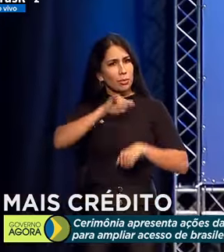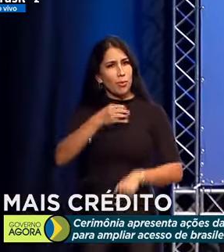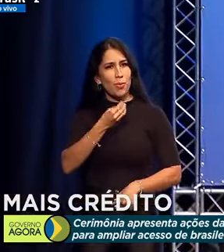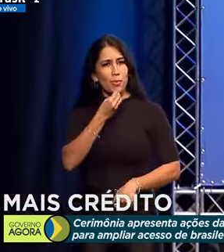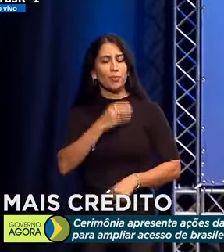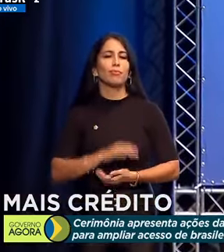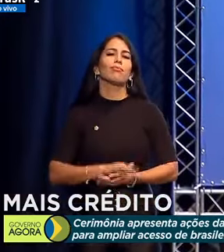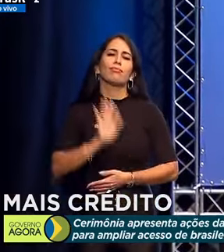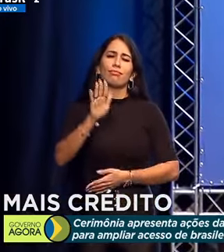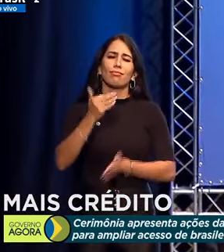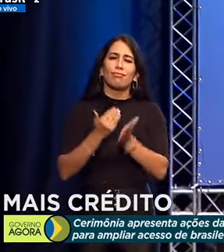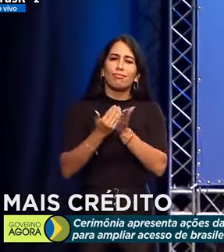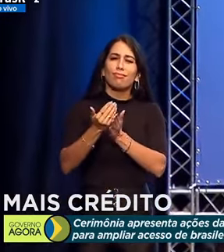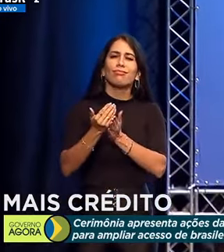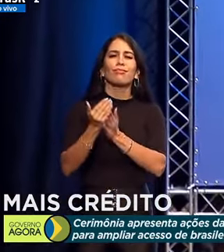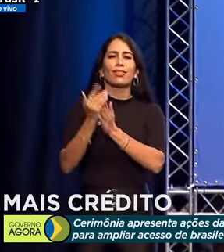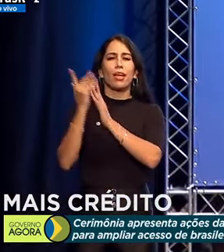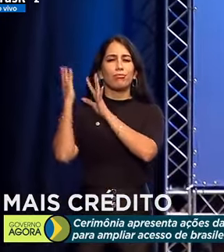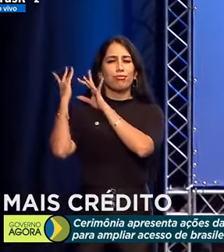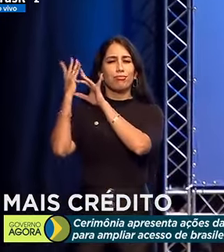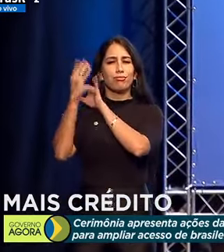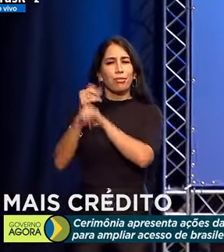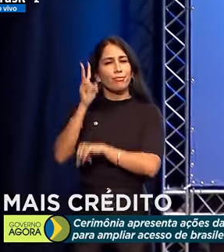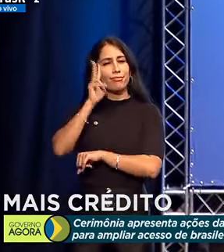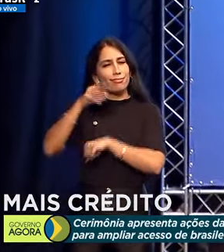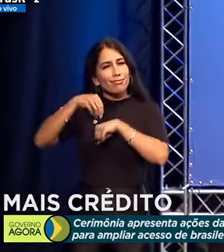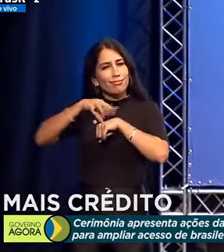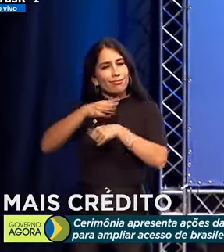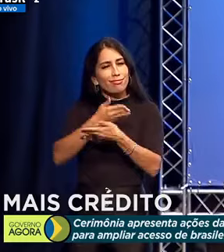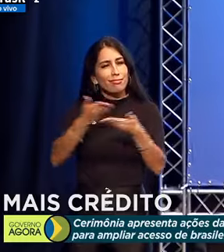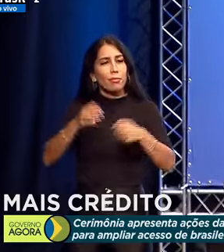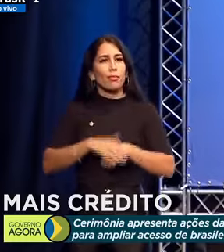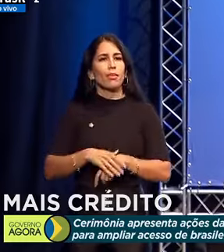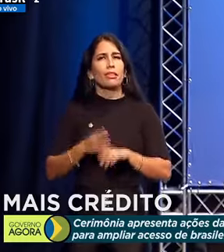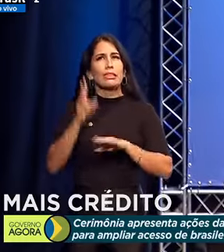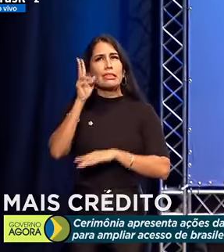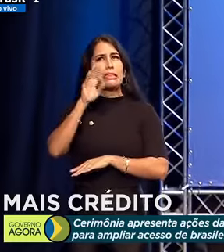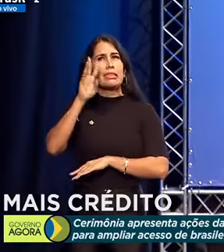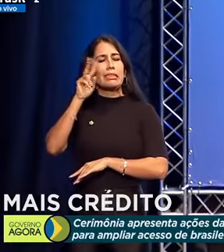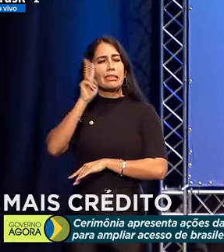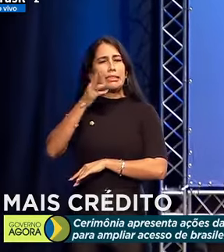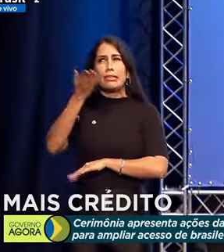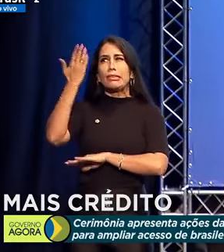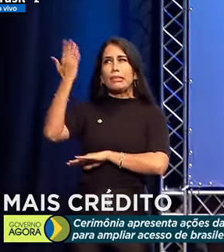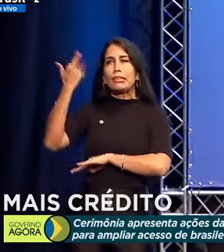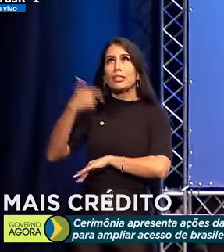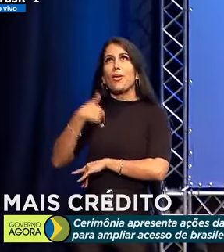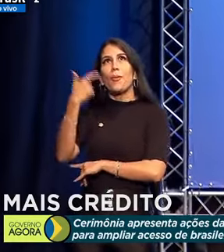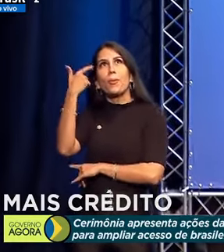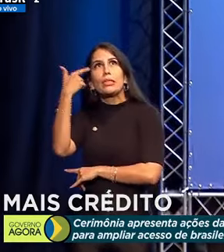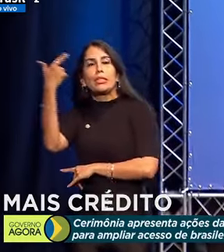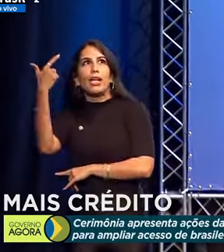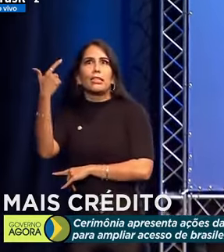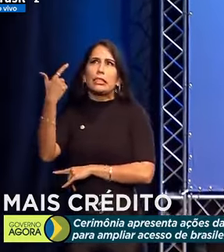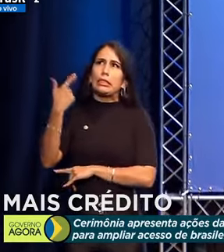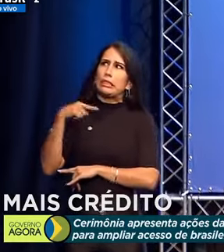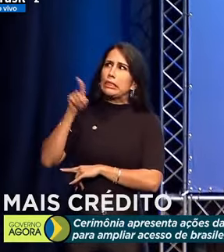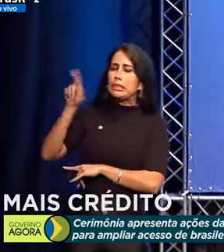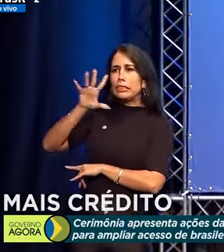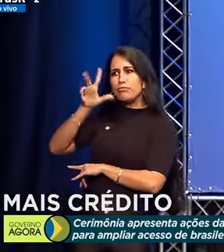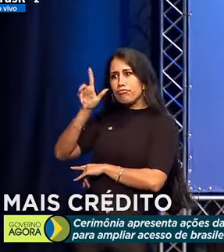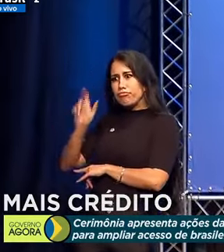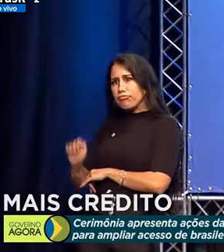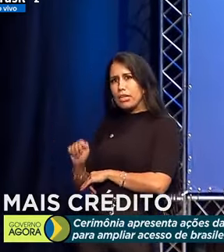uma história aqui. Há um tempo atrás eu estava no IPEA e o pessoal falava, poxa, na África o equivalente ao